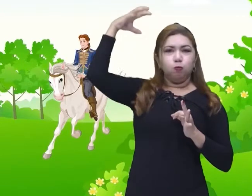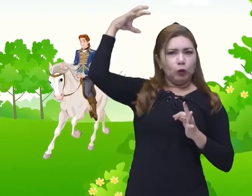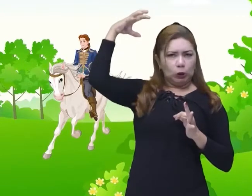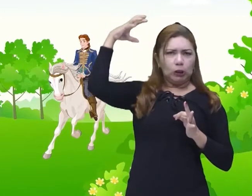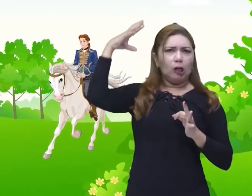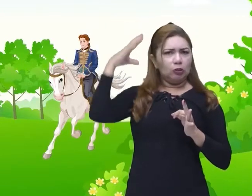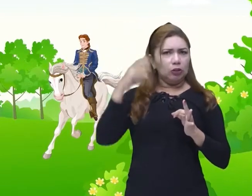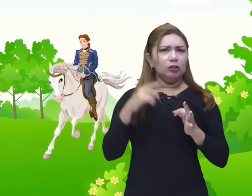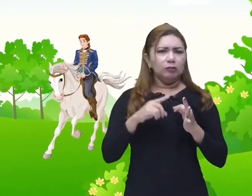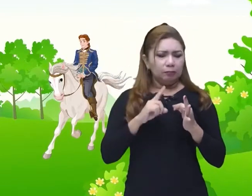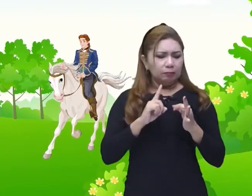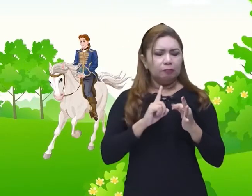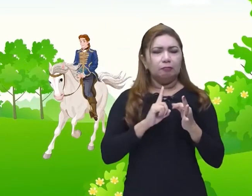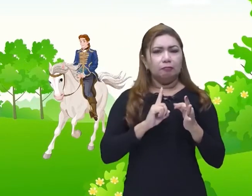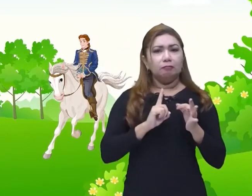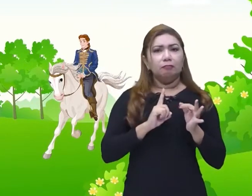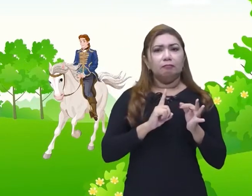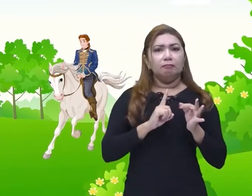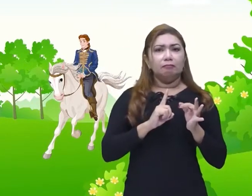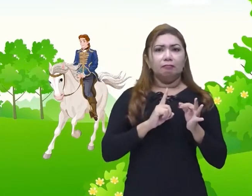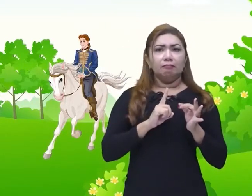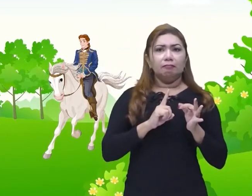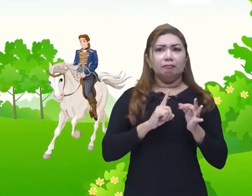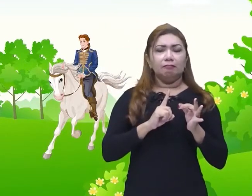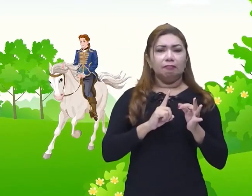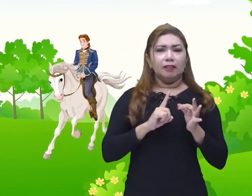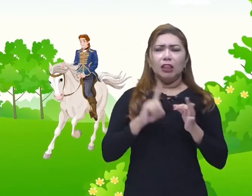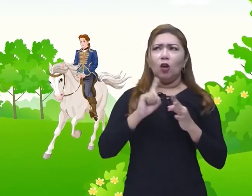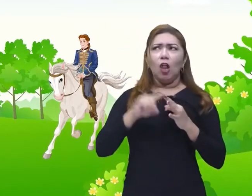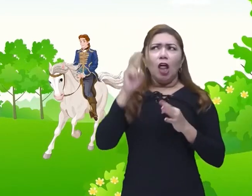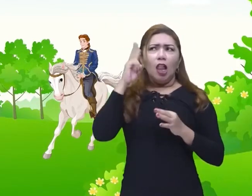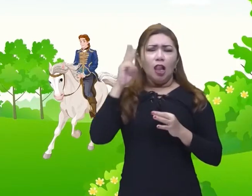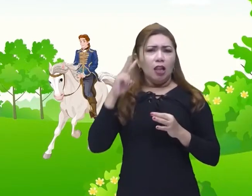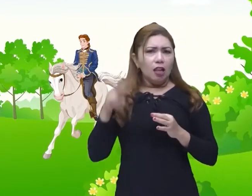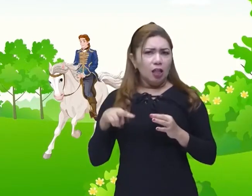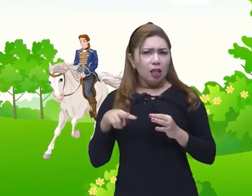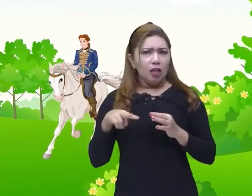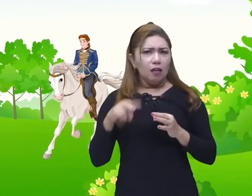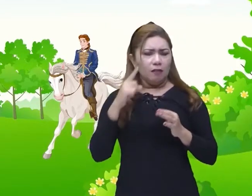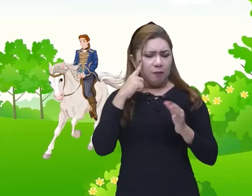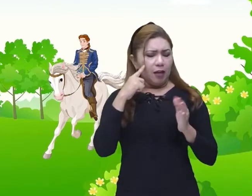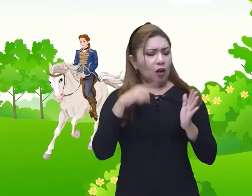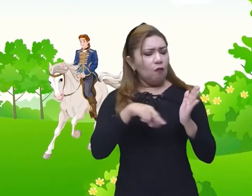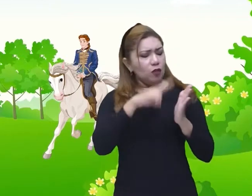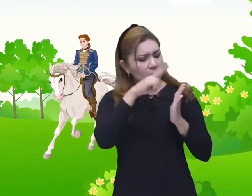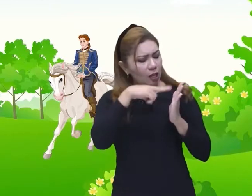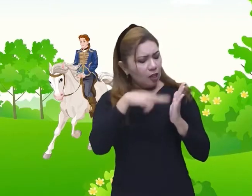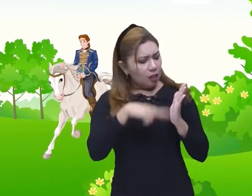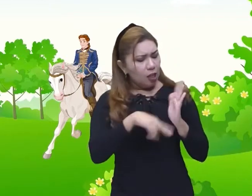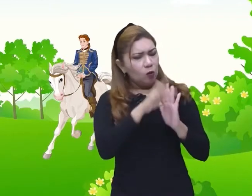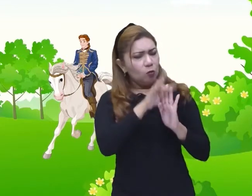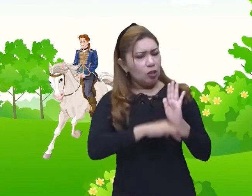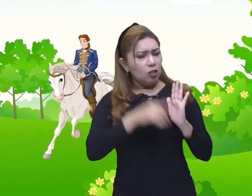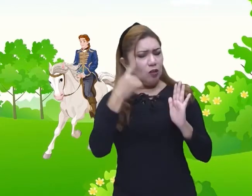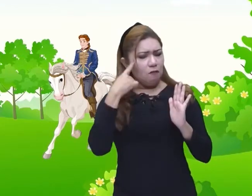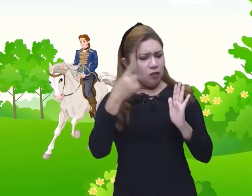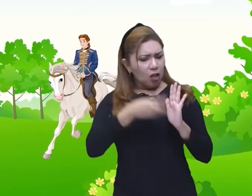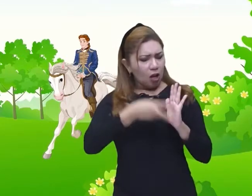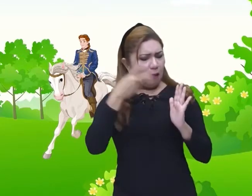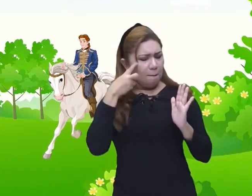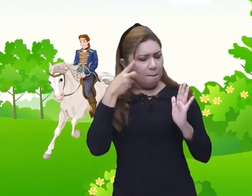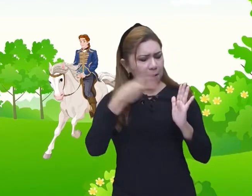Não é isso? Toda vez que você ler um texto, ouvir uma história, você tem que